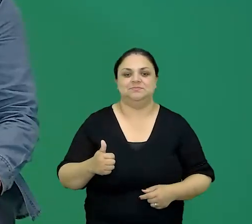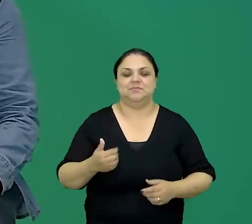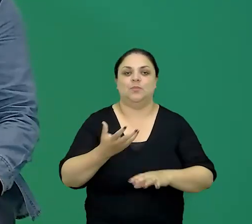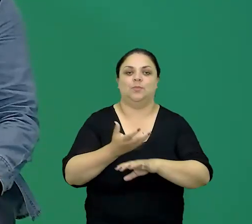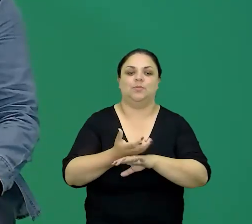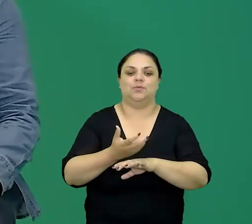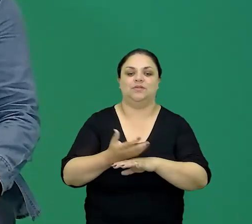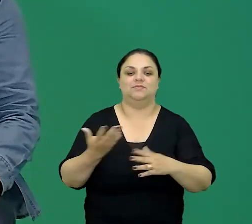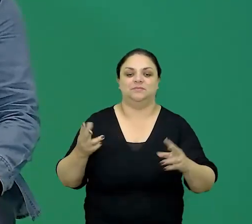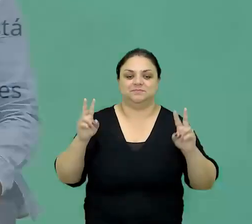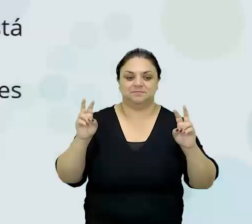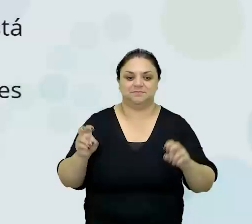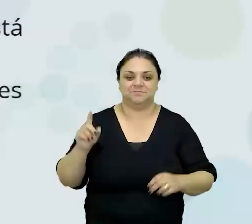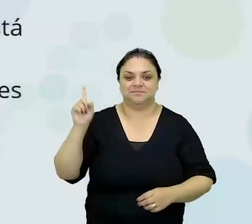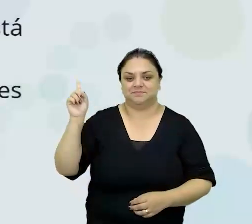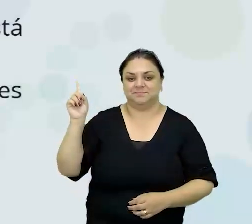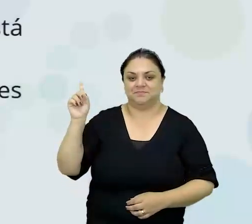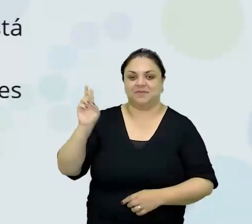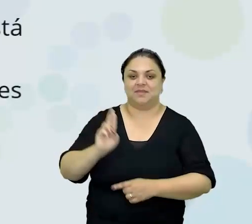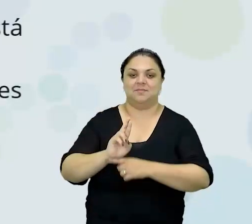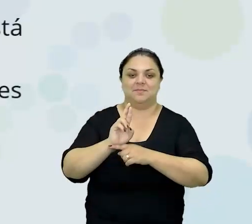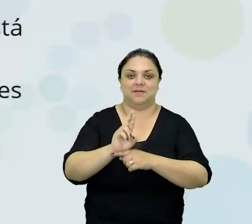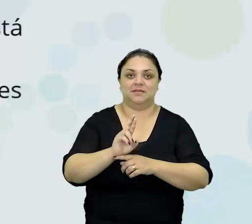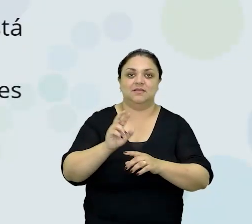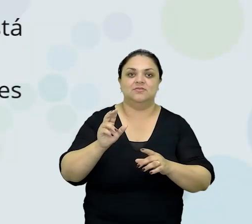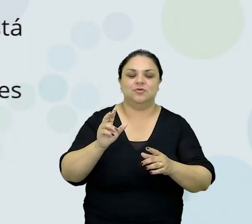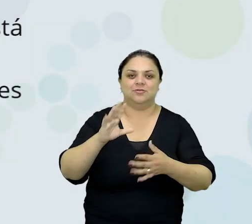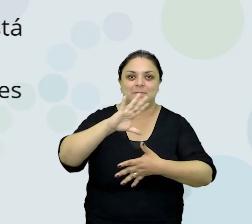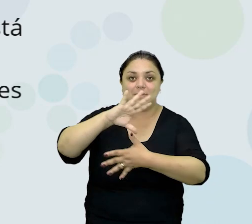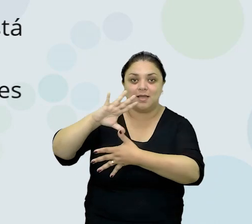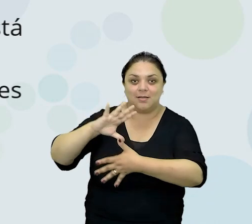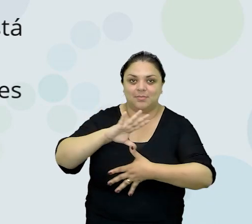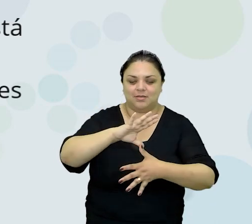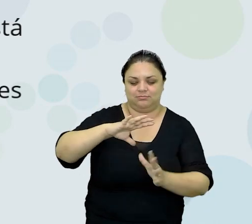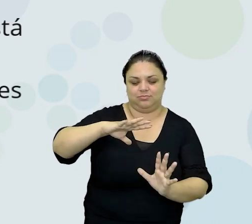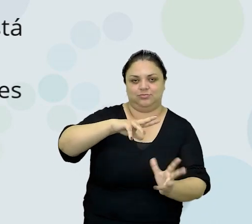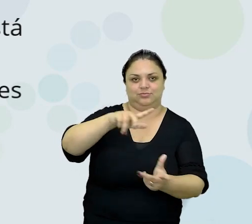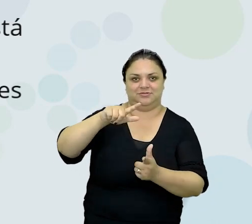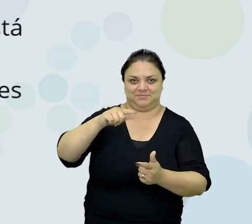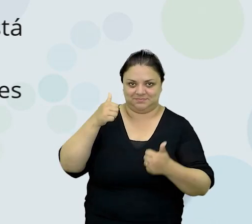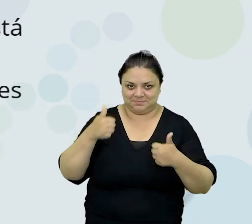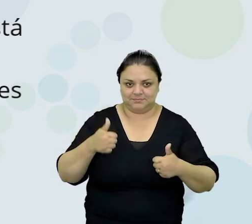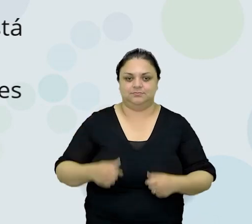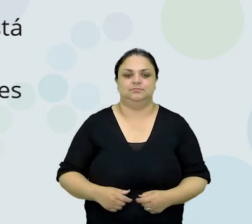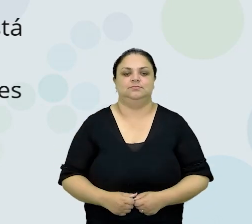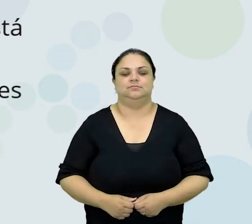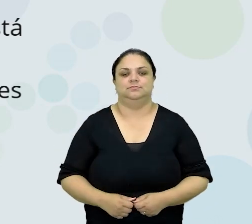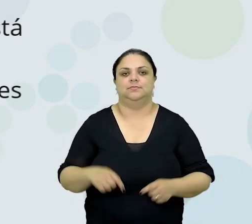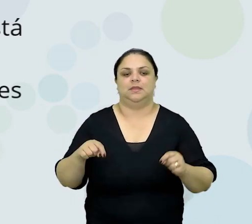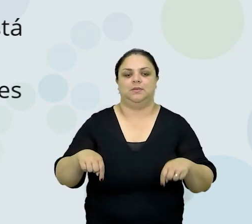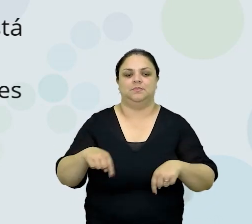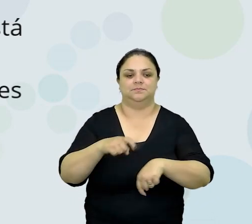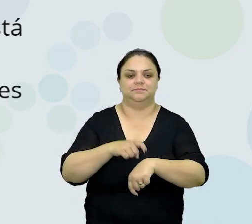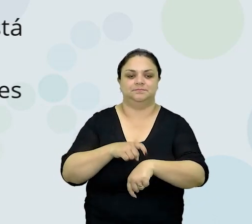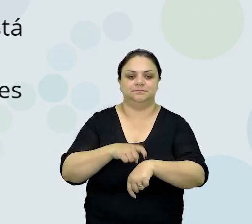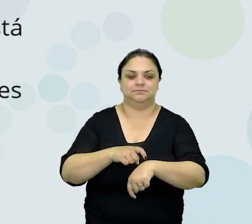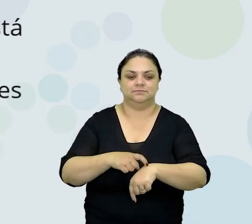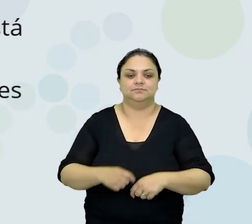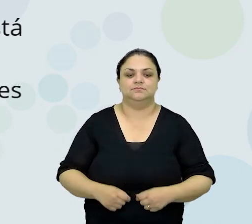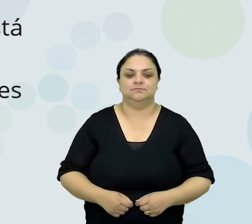do componente Representações do Espaço Geográfico. Esse é o momento da